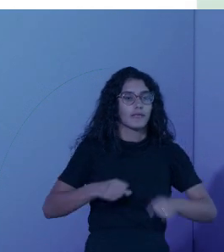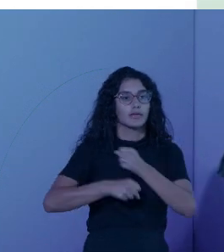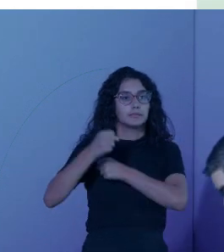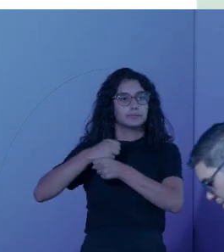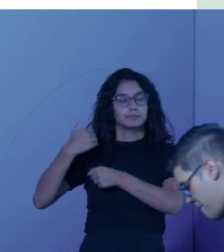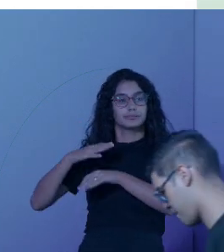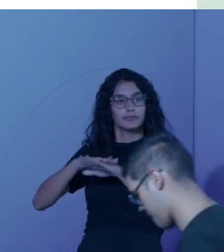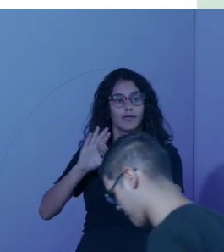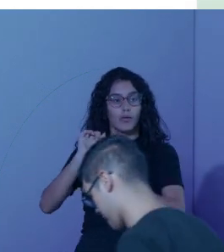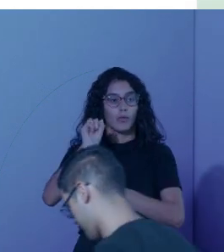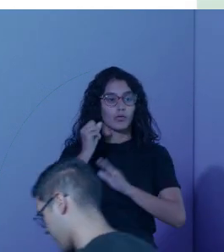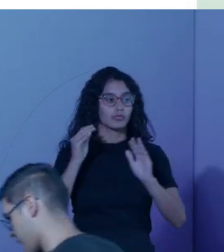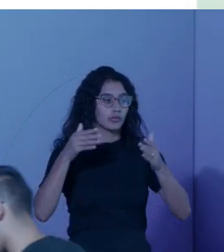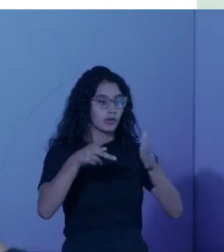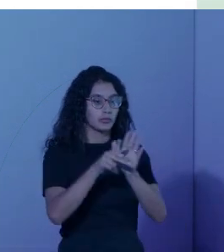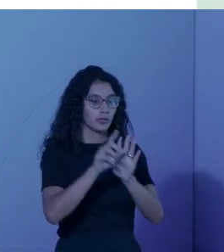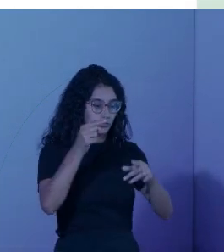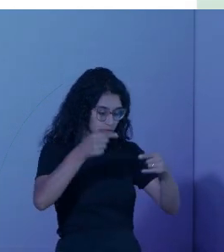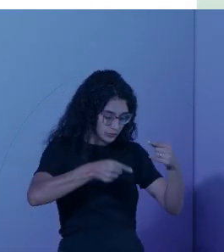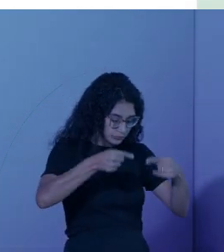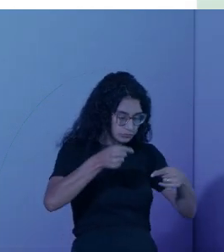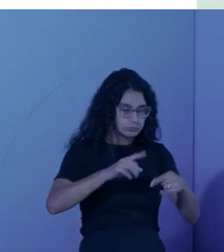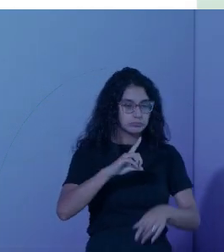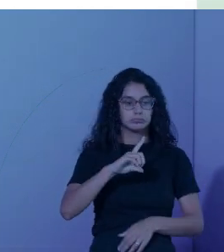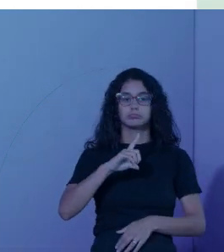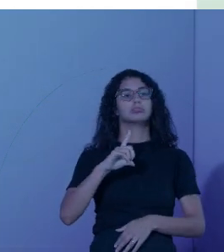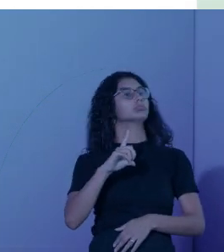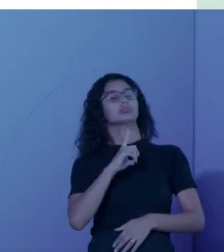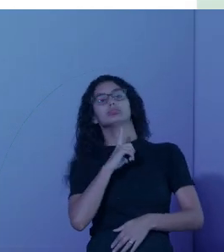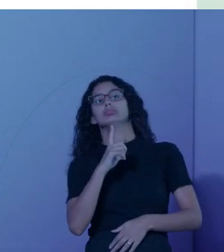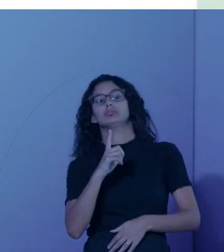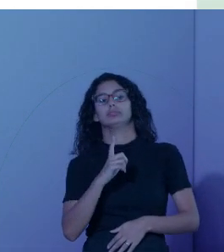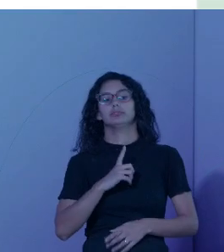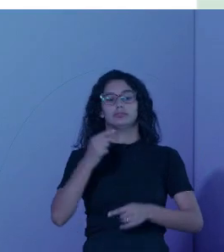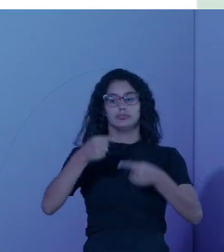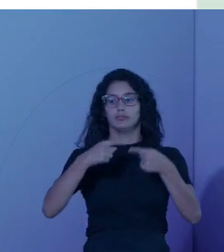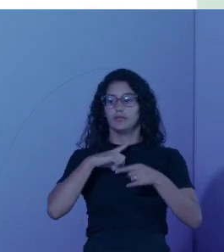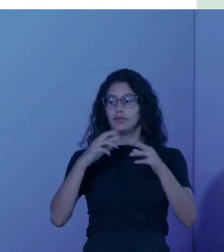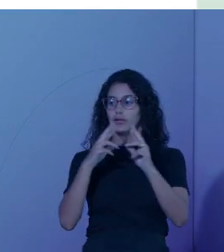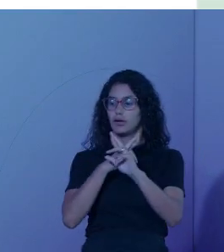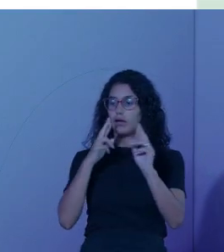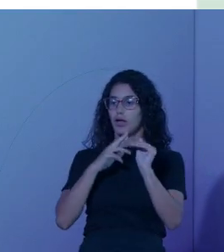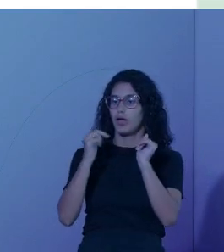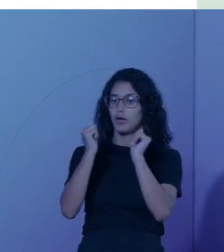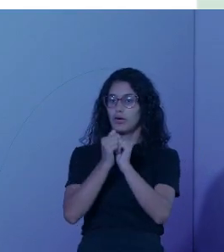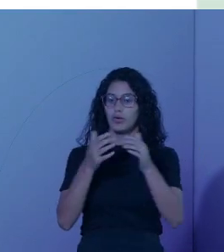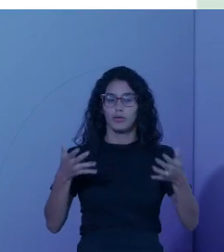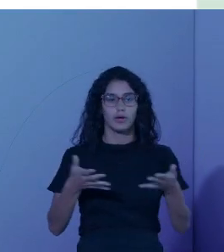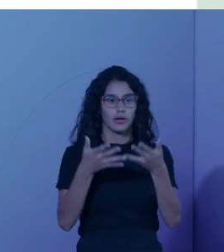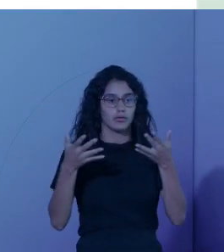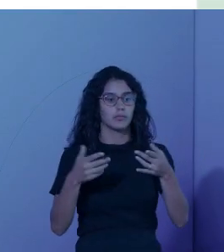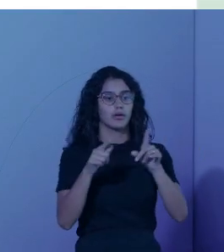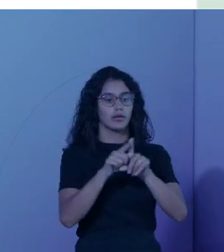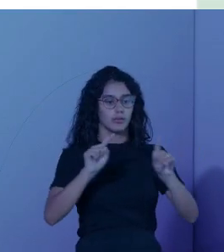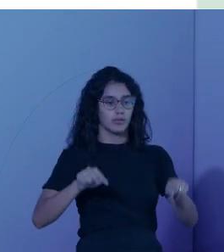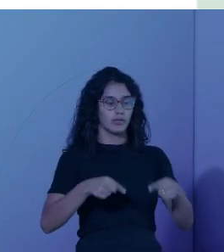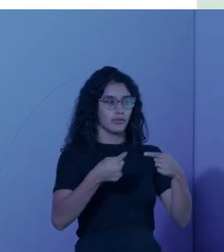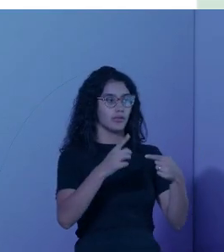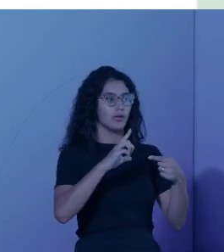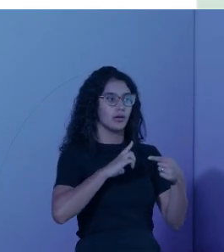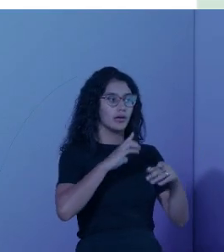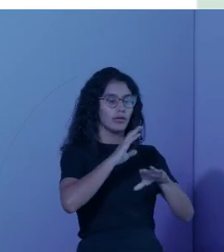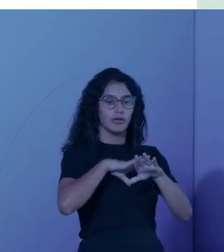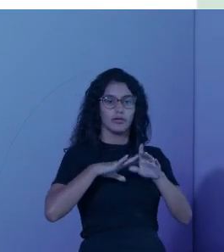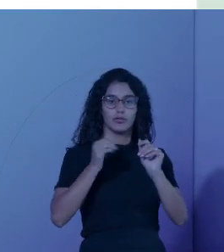sessões dedicadas a essas discussões, né? Desde discussões que envolvem engajamento e os desafios de se